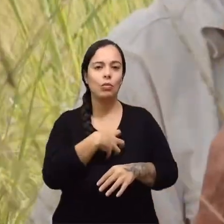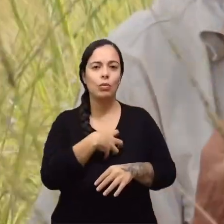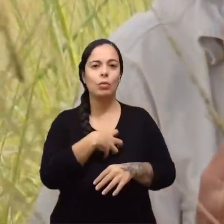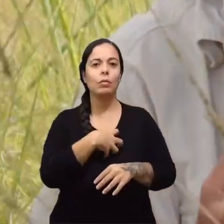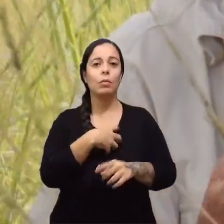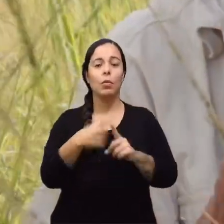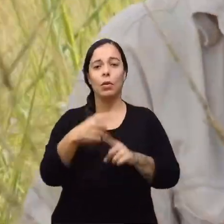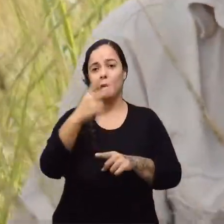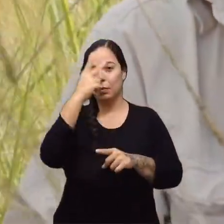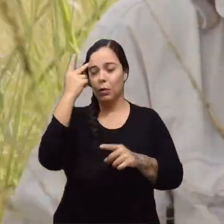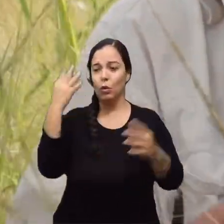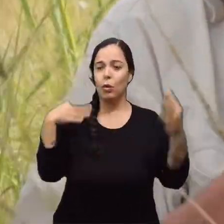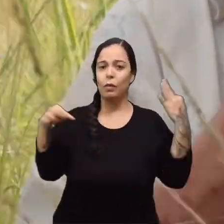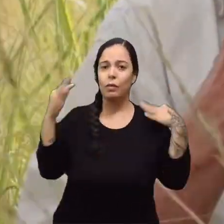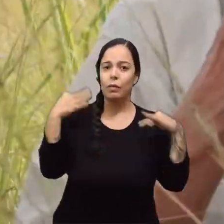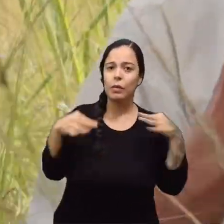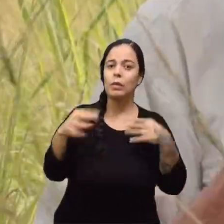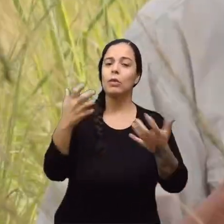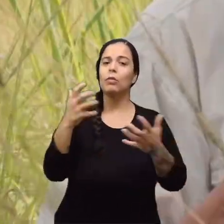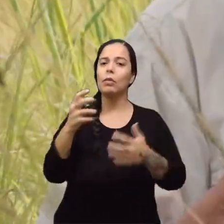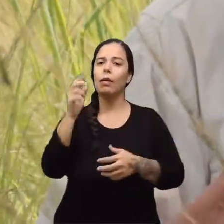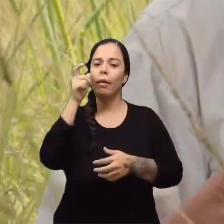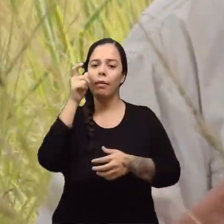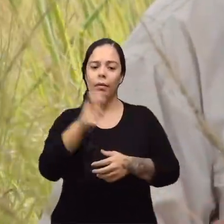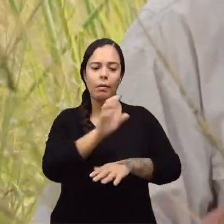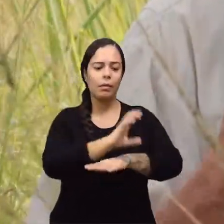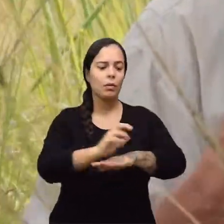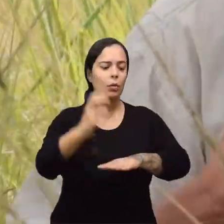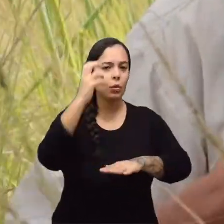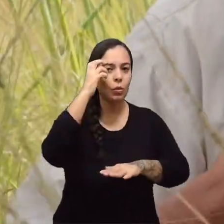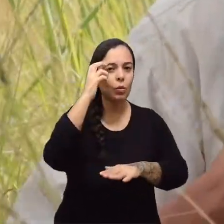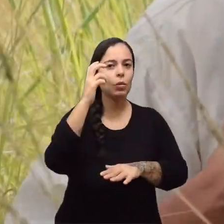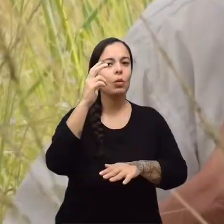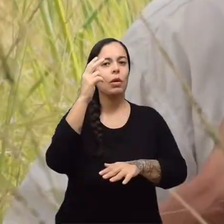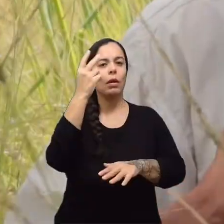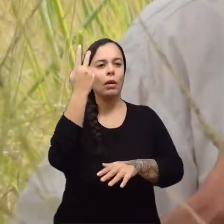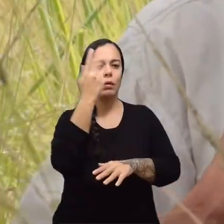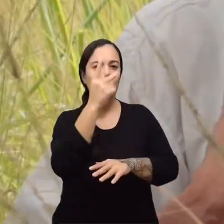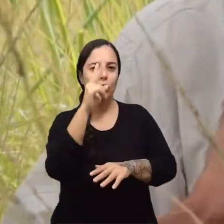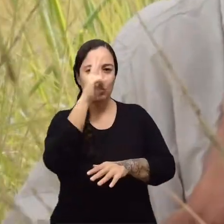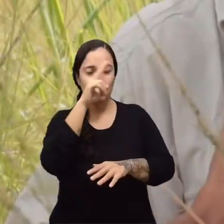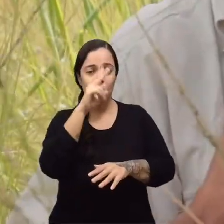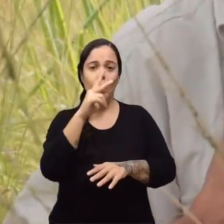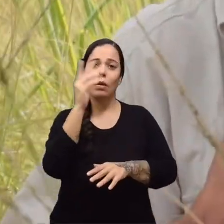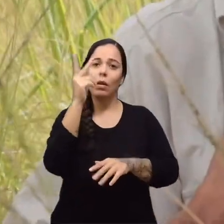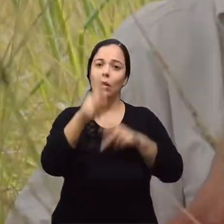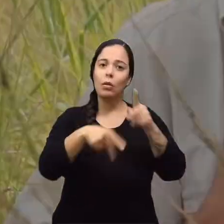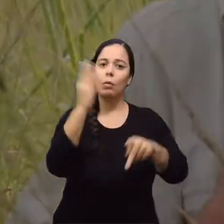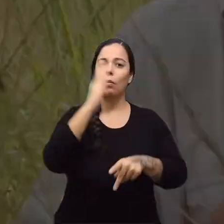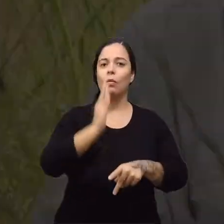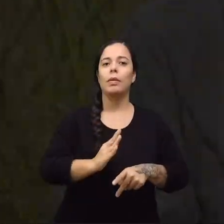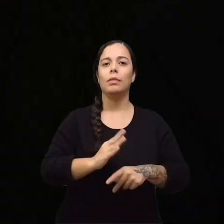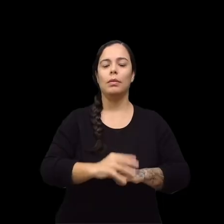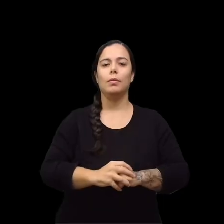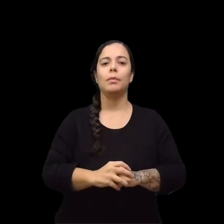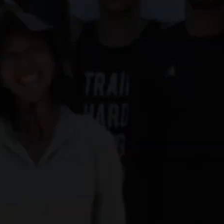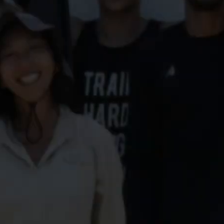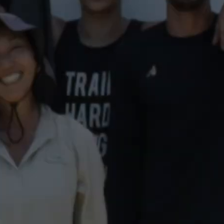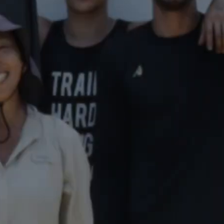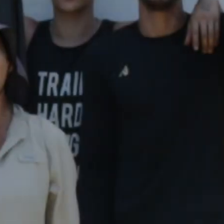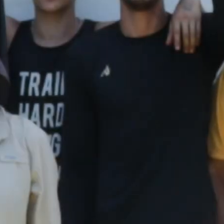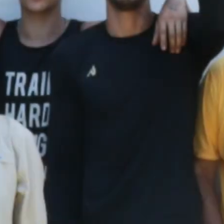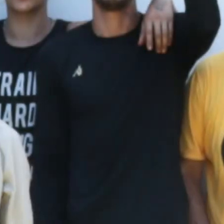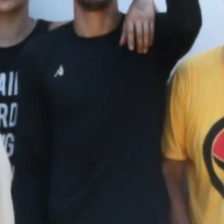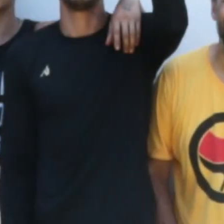interesse em pré-história, quem tem interesse em cultura, na nossa história, a história do povo brasileiro.